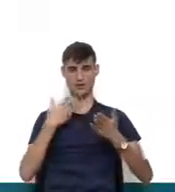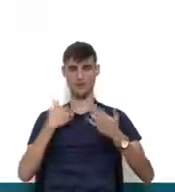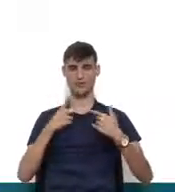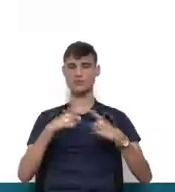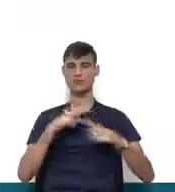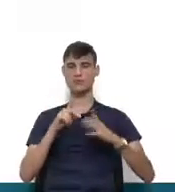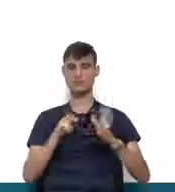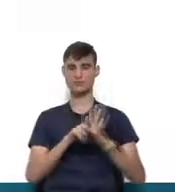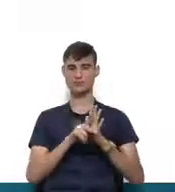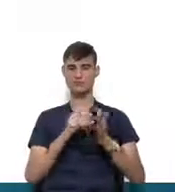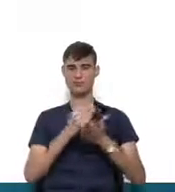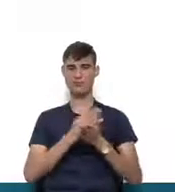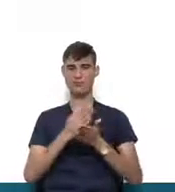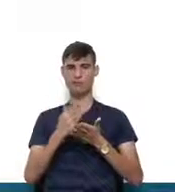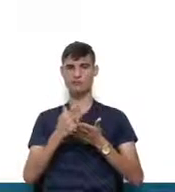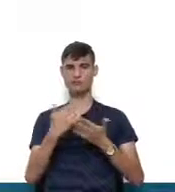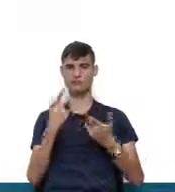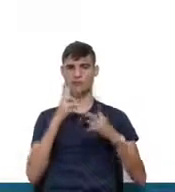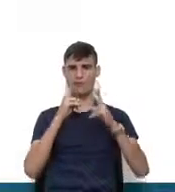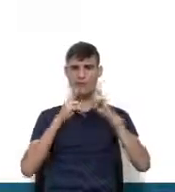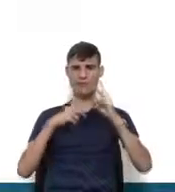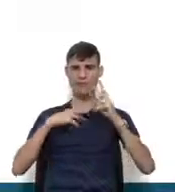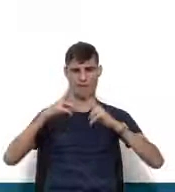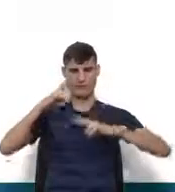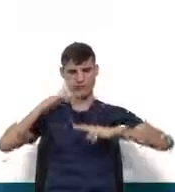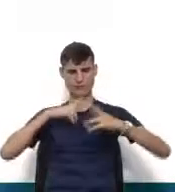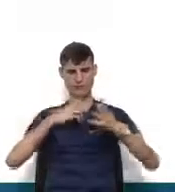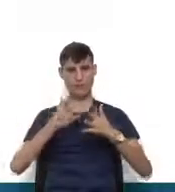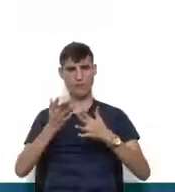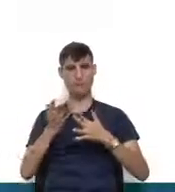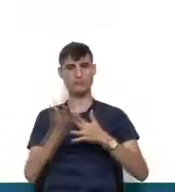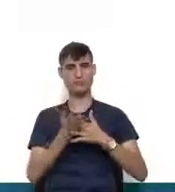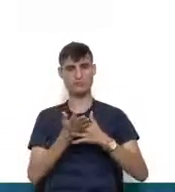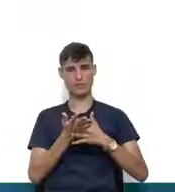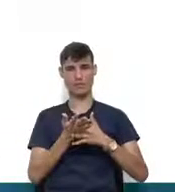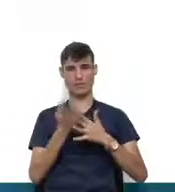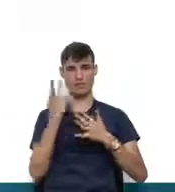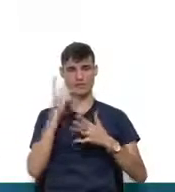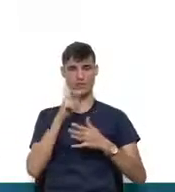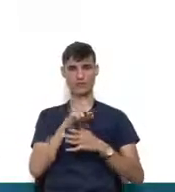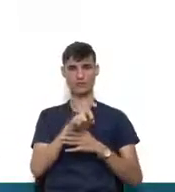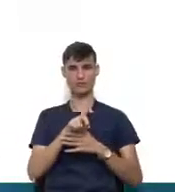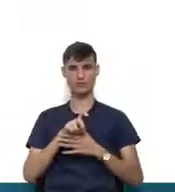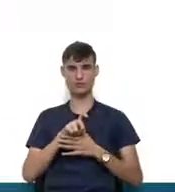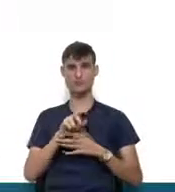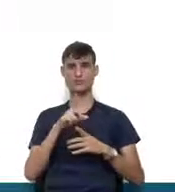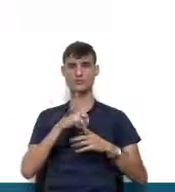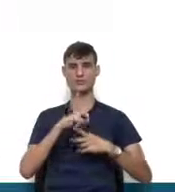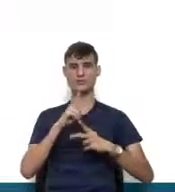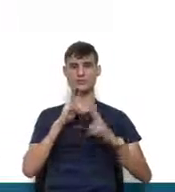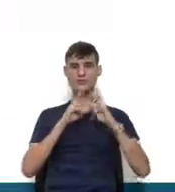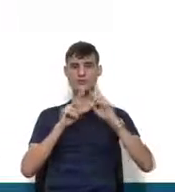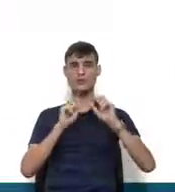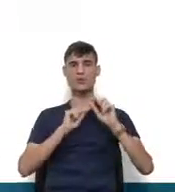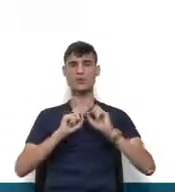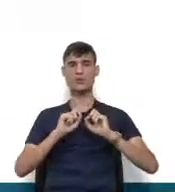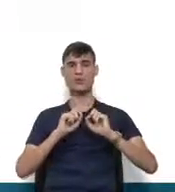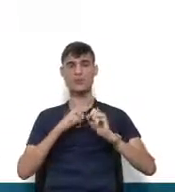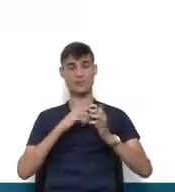trabalhar aí essa constante. E quando a gente avalia neste intervalo para x, nós podemos dizer o quê?